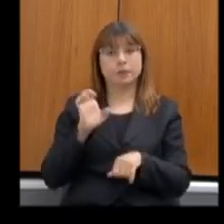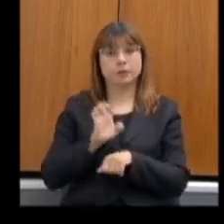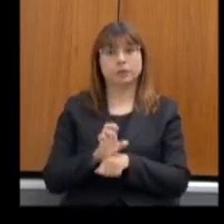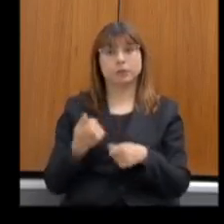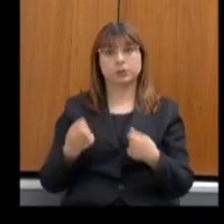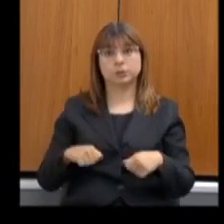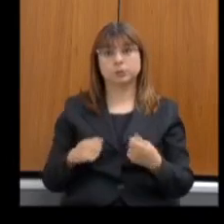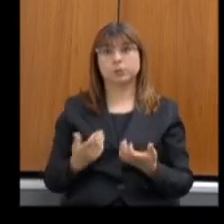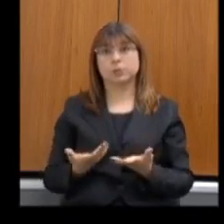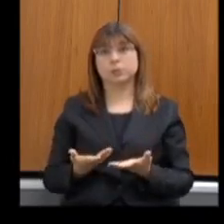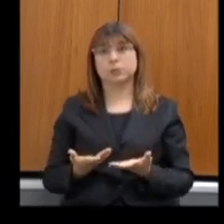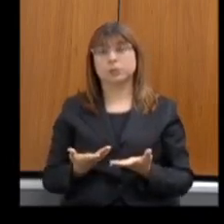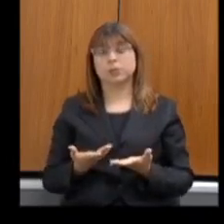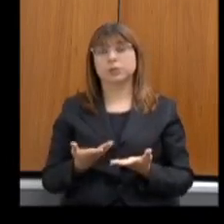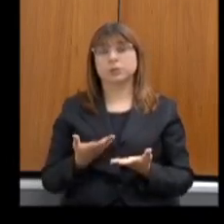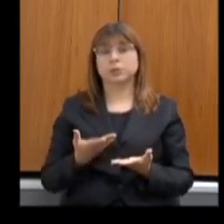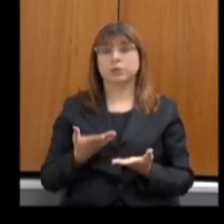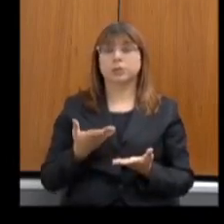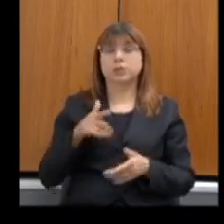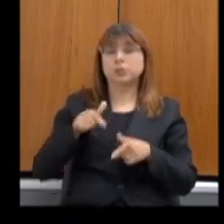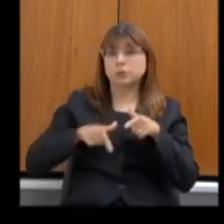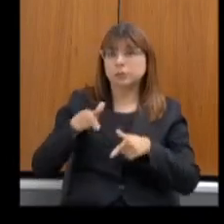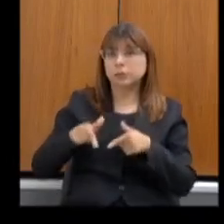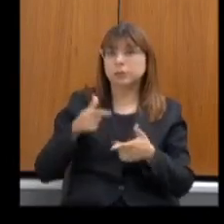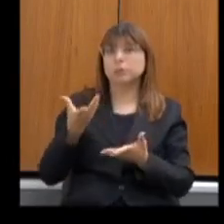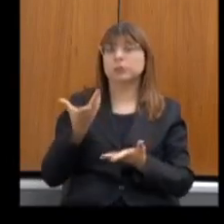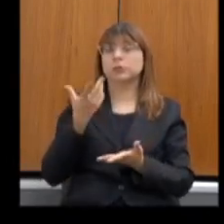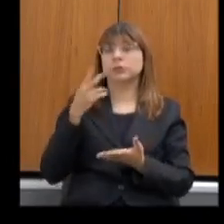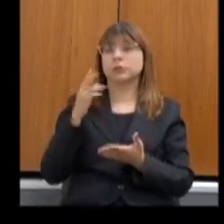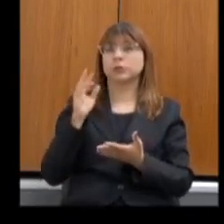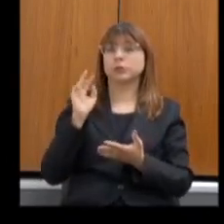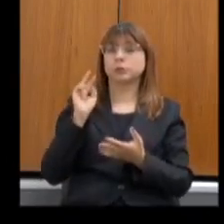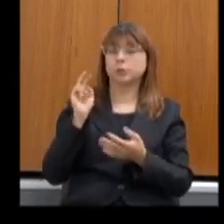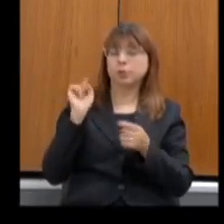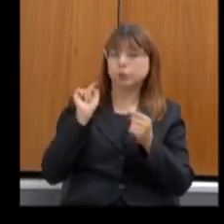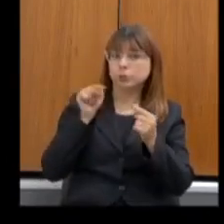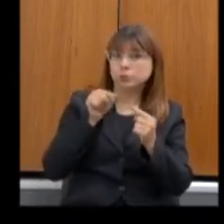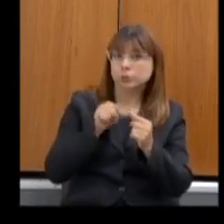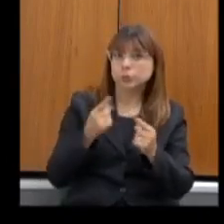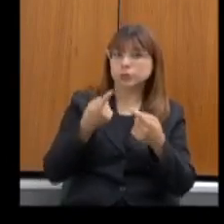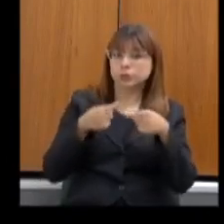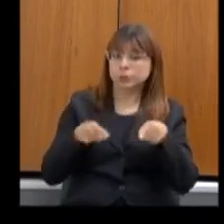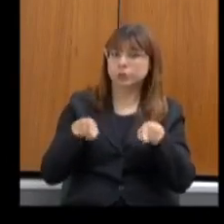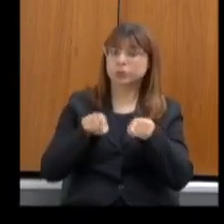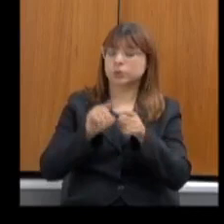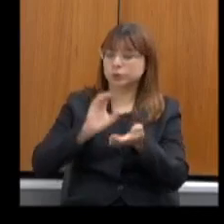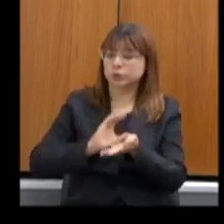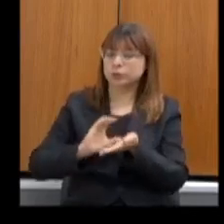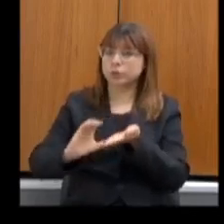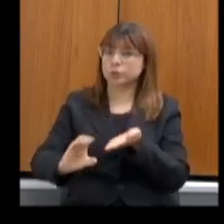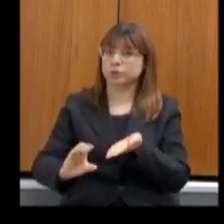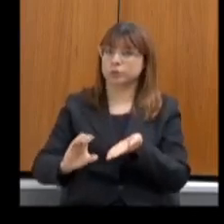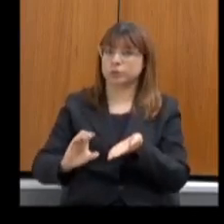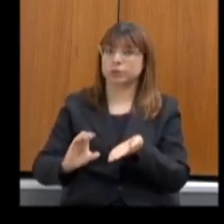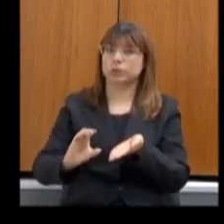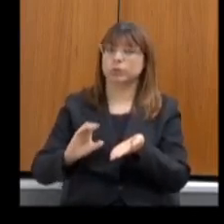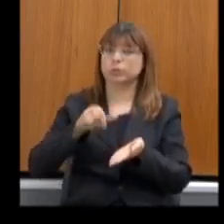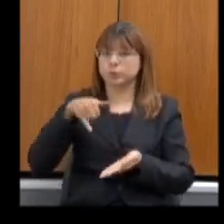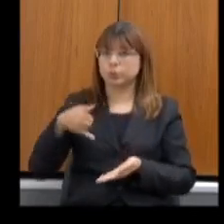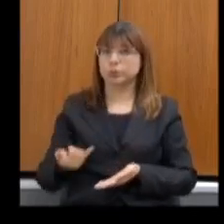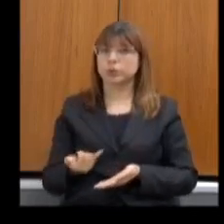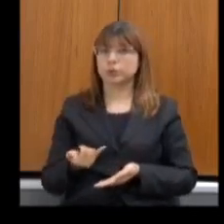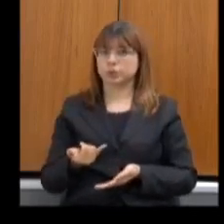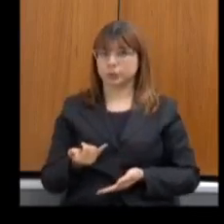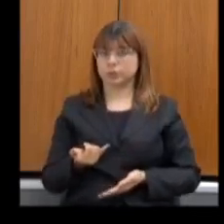tem inici ativos e visitem atração e parcerias de investimento Indy oportunida